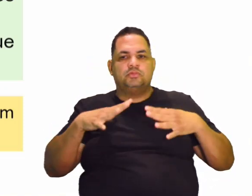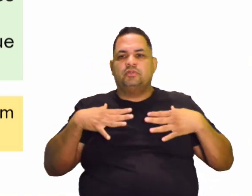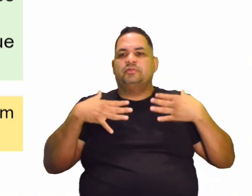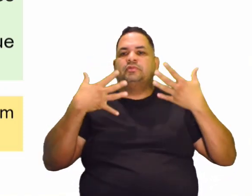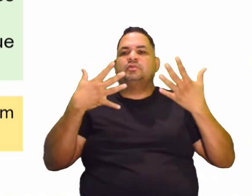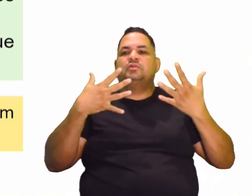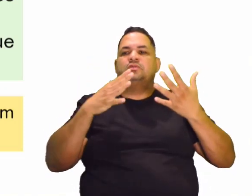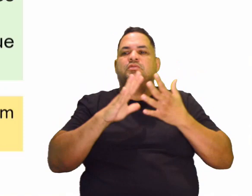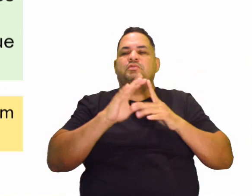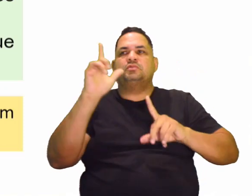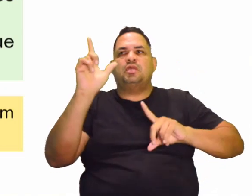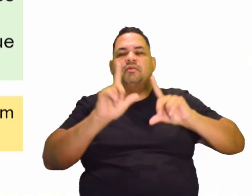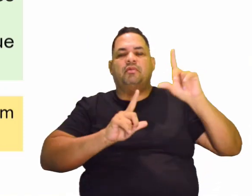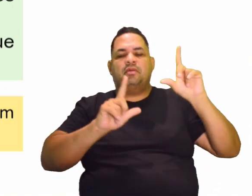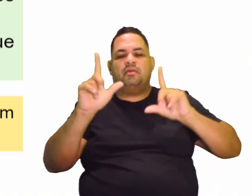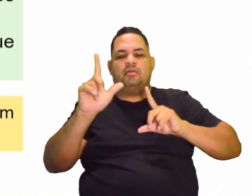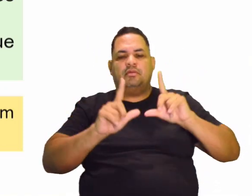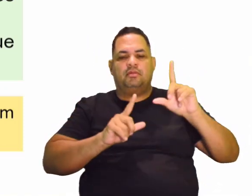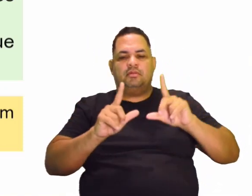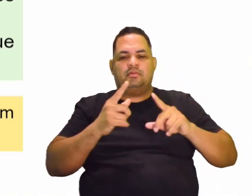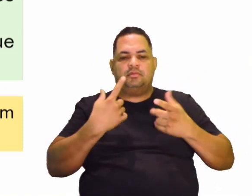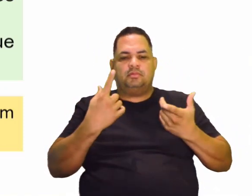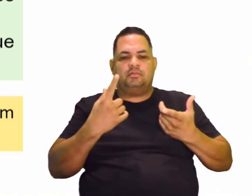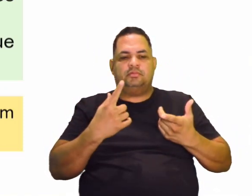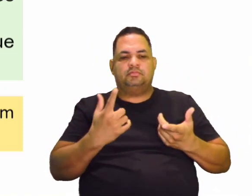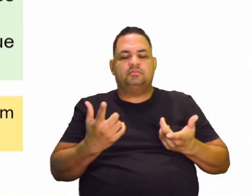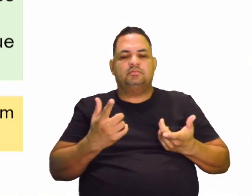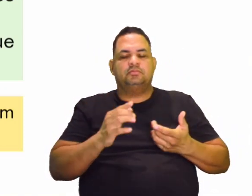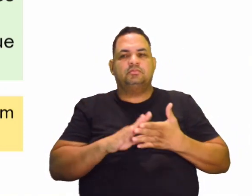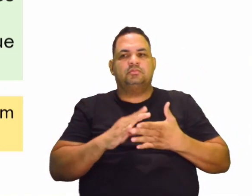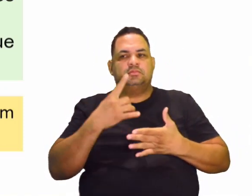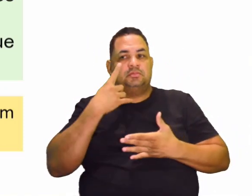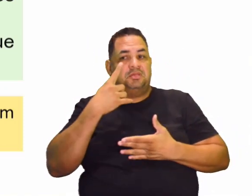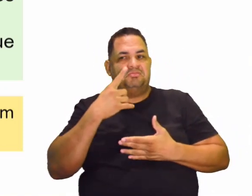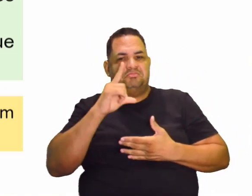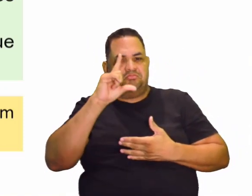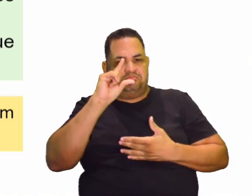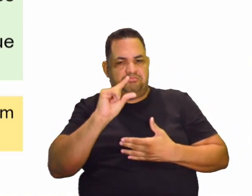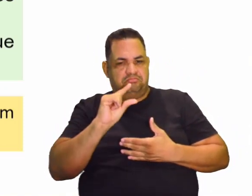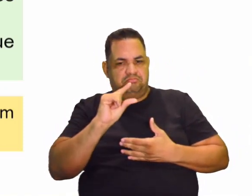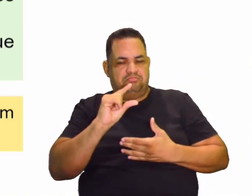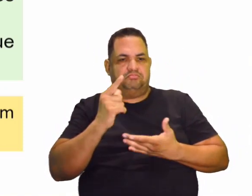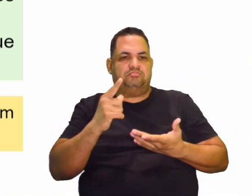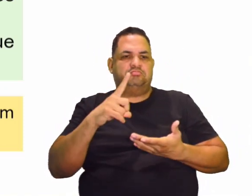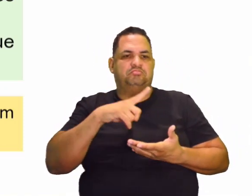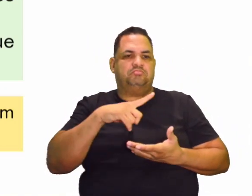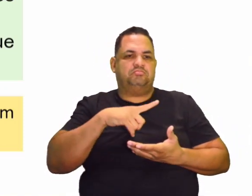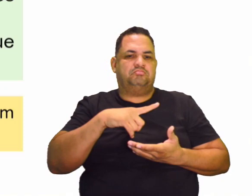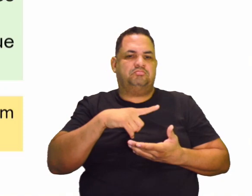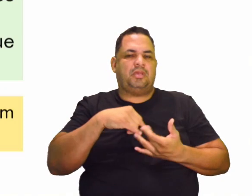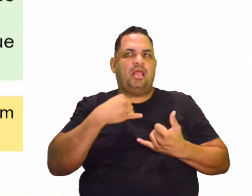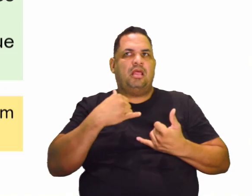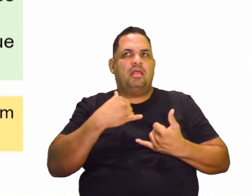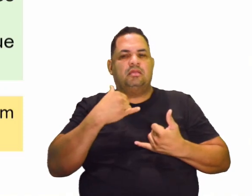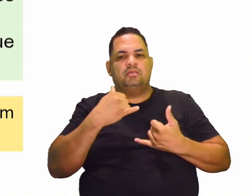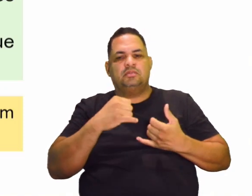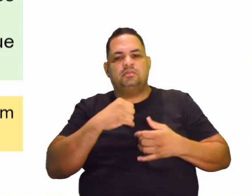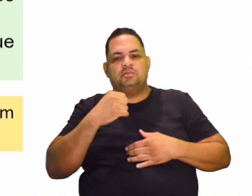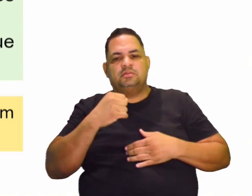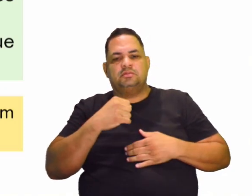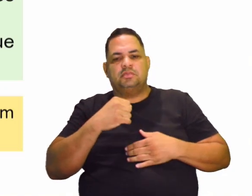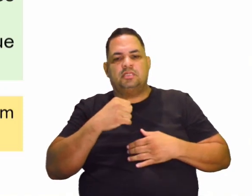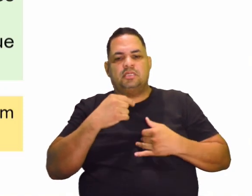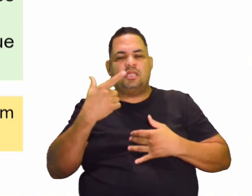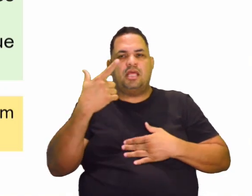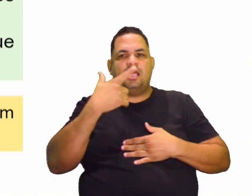Muito pouco, nós observamos muito poucos artistas, né, com canções satíricas,